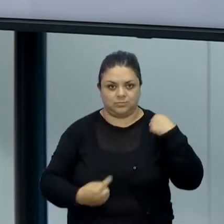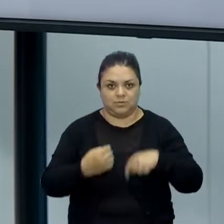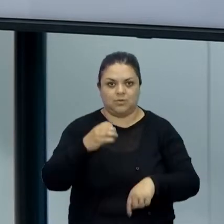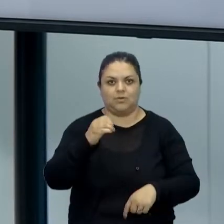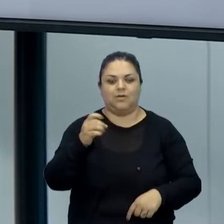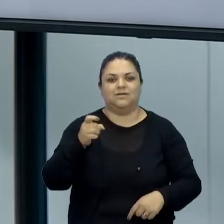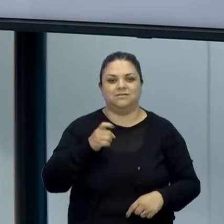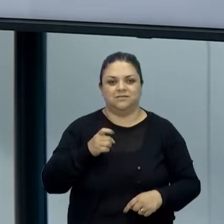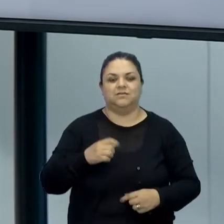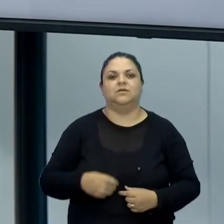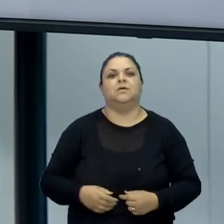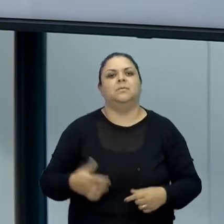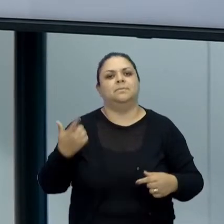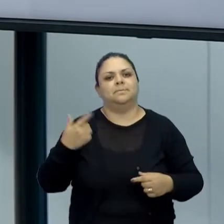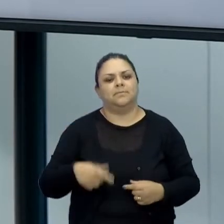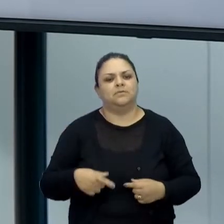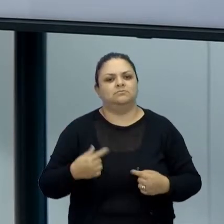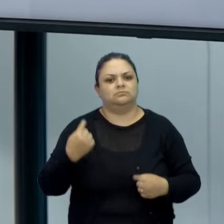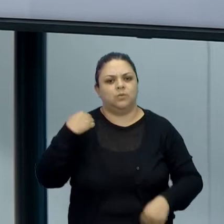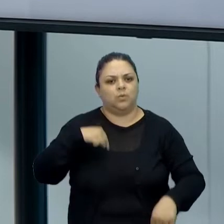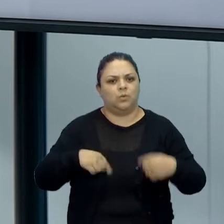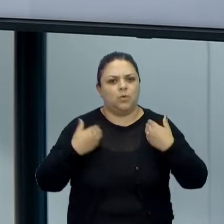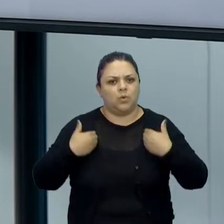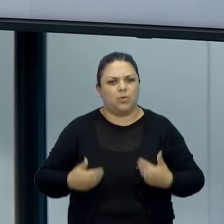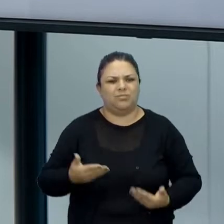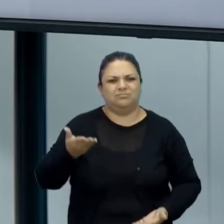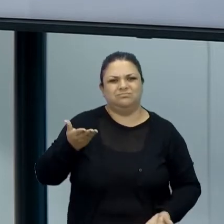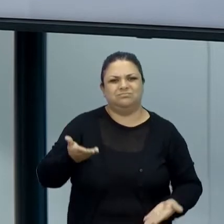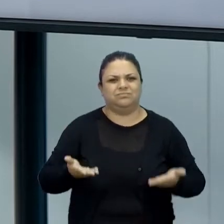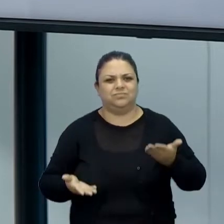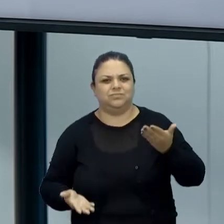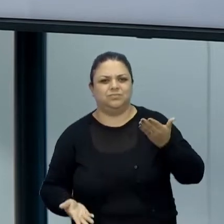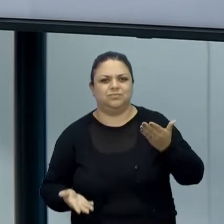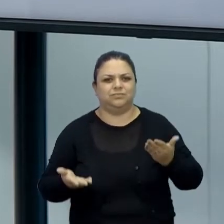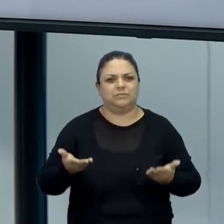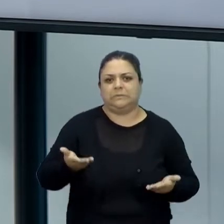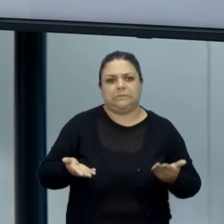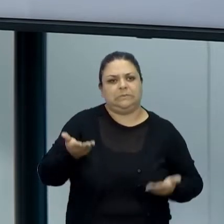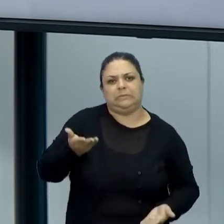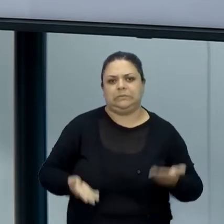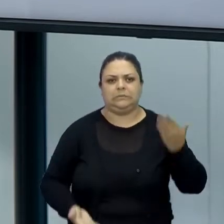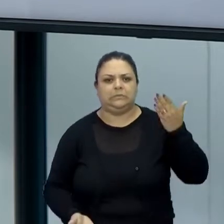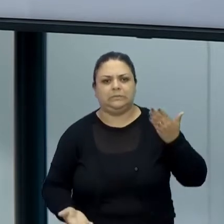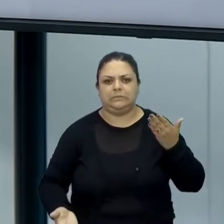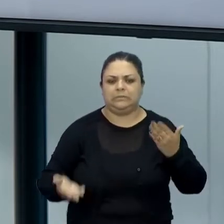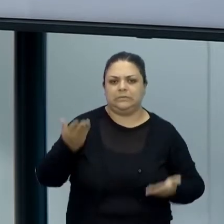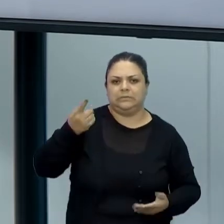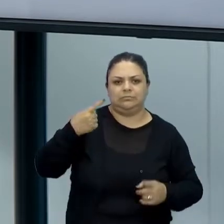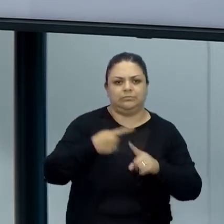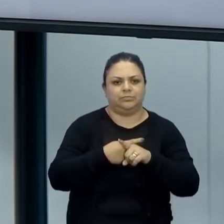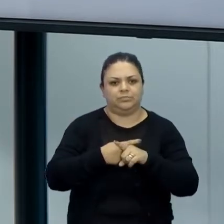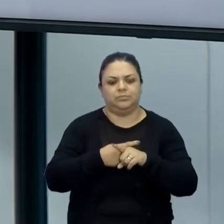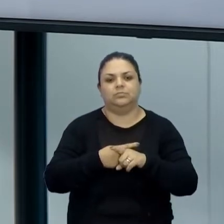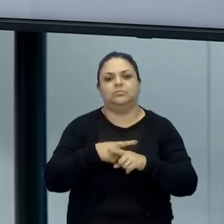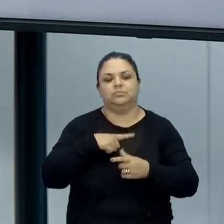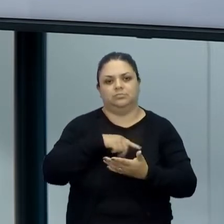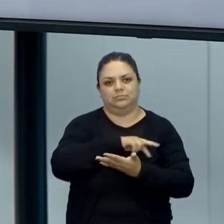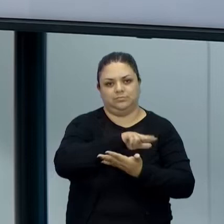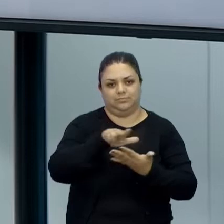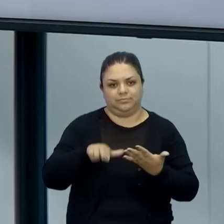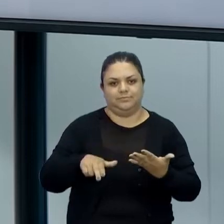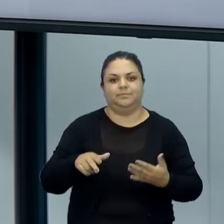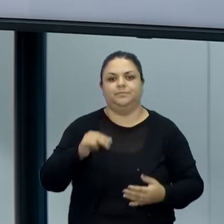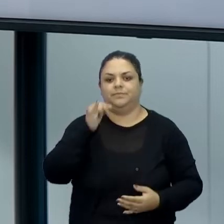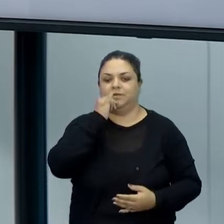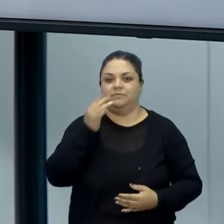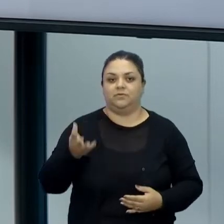isso faz com que ocorra um desequilíbrio. Então, a gente viu aí sucessões de aulas de velocidade